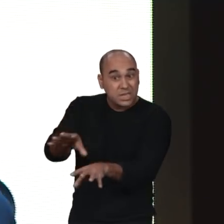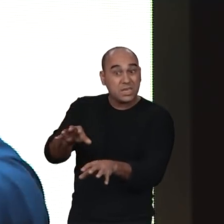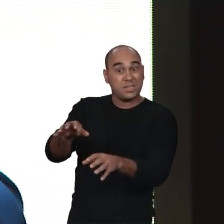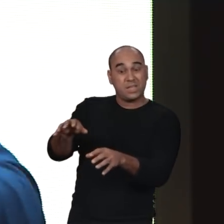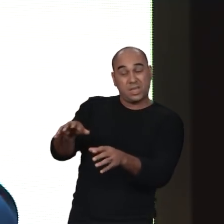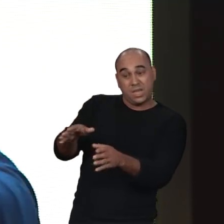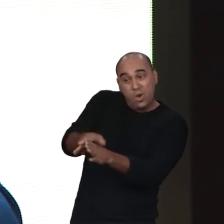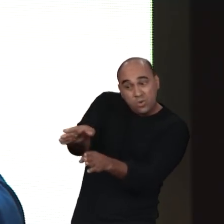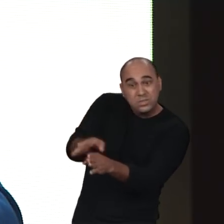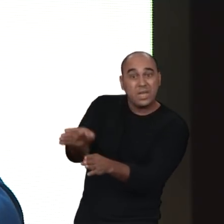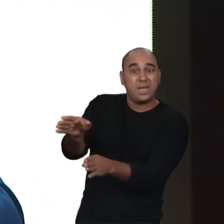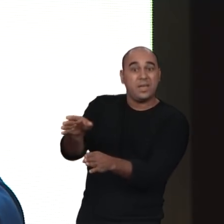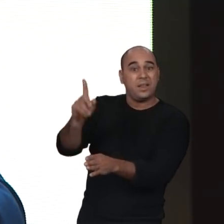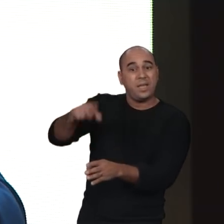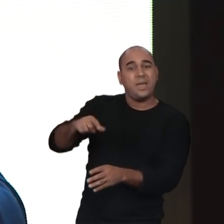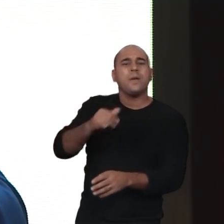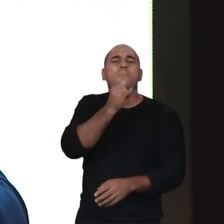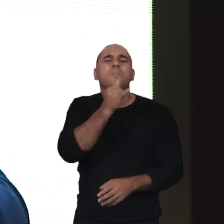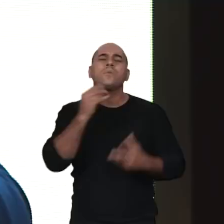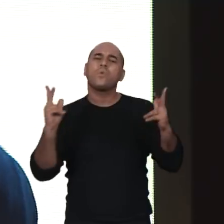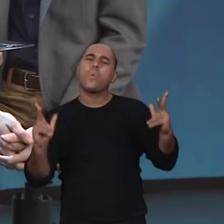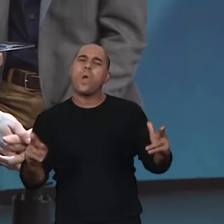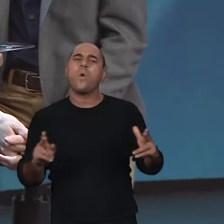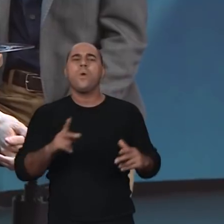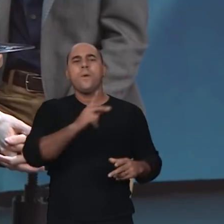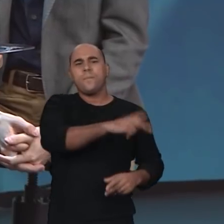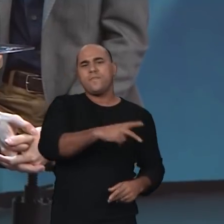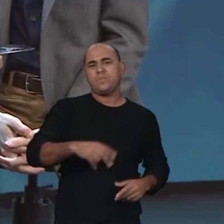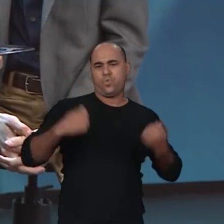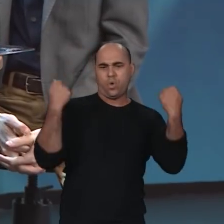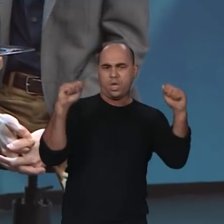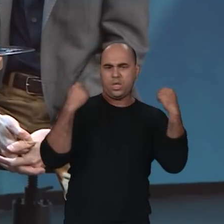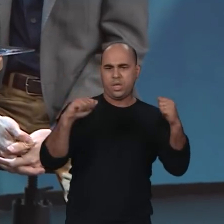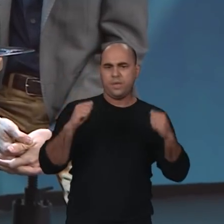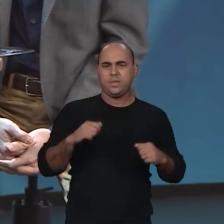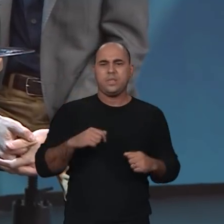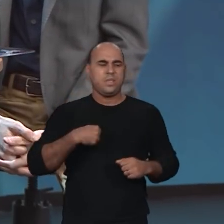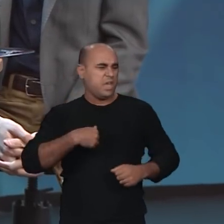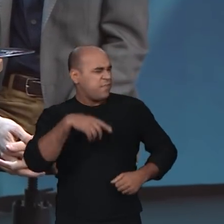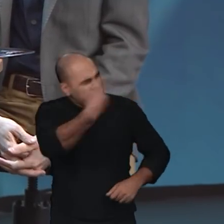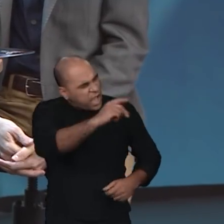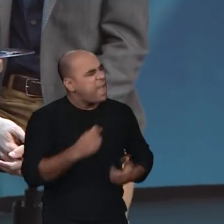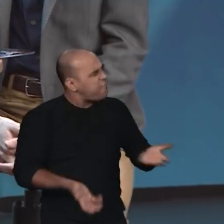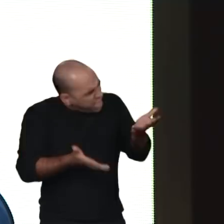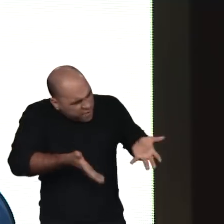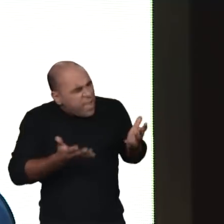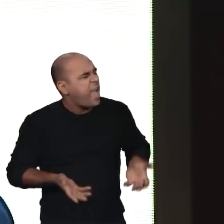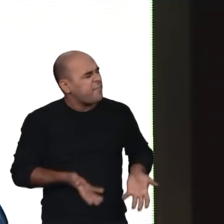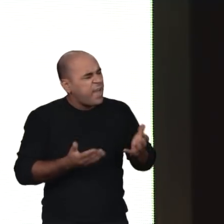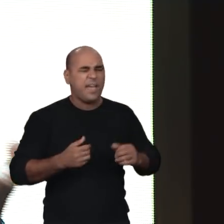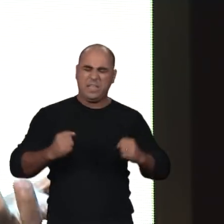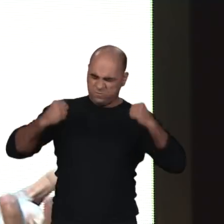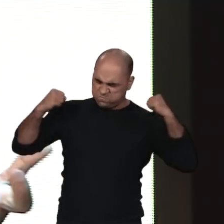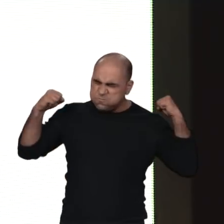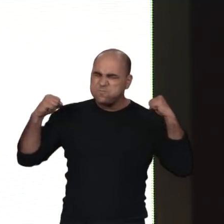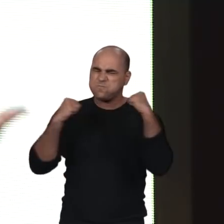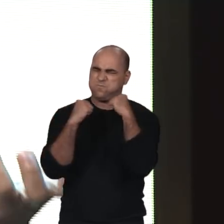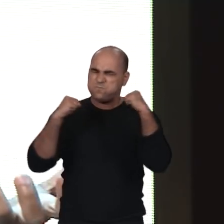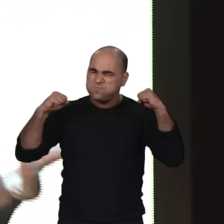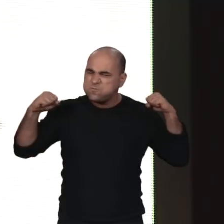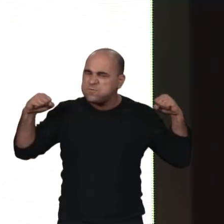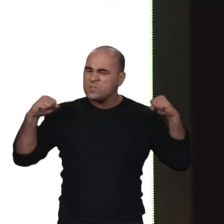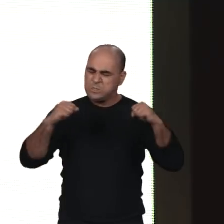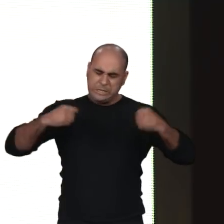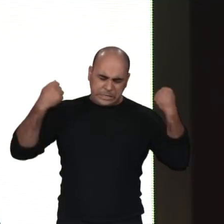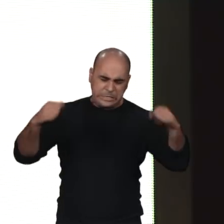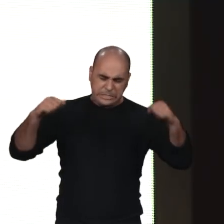quando quer que ele treine. Um treinador de academia, ele castiga o atleta. O personal trainer. O personal trainer, com